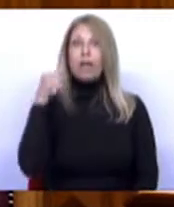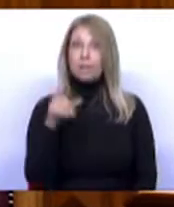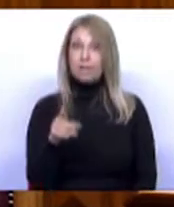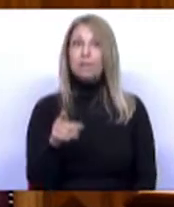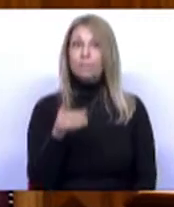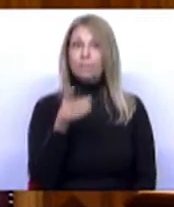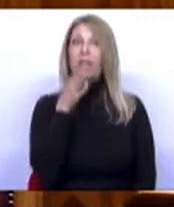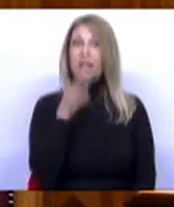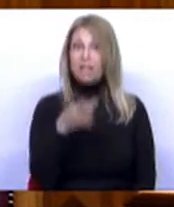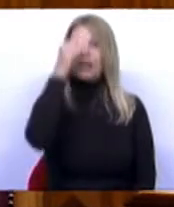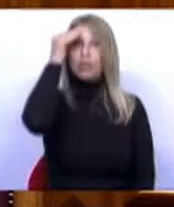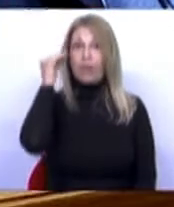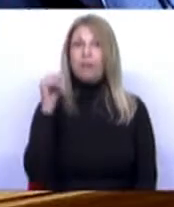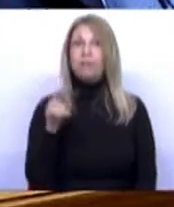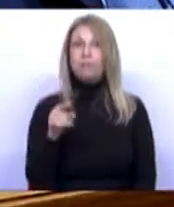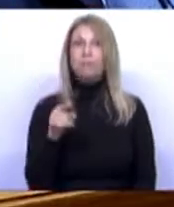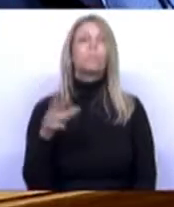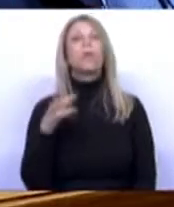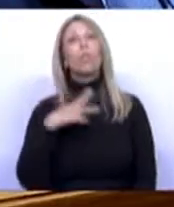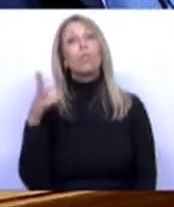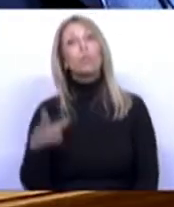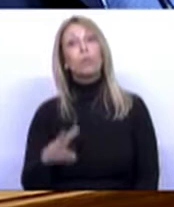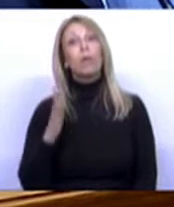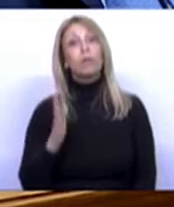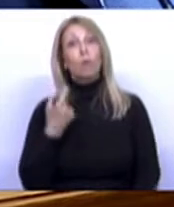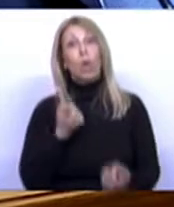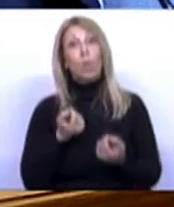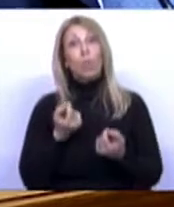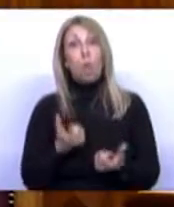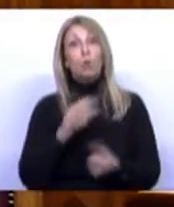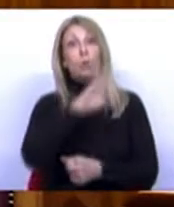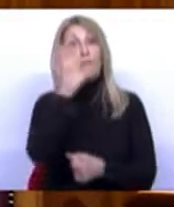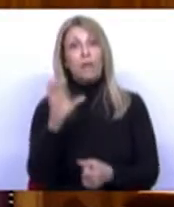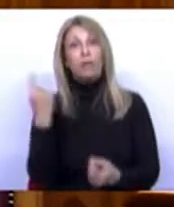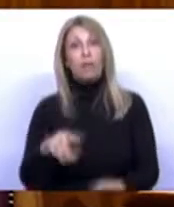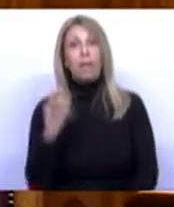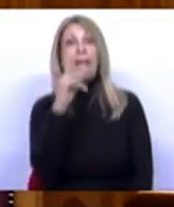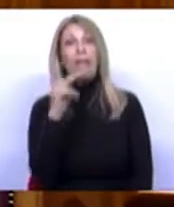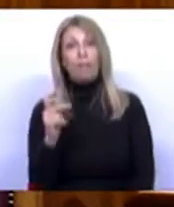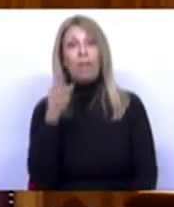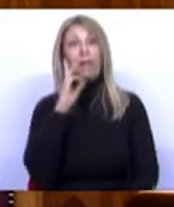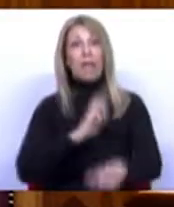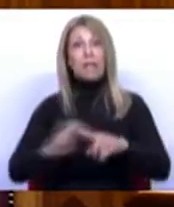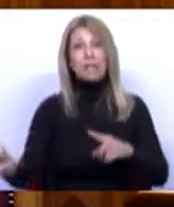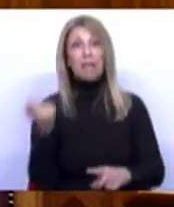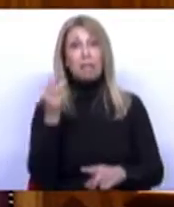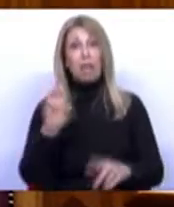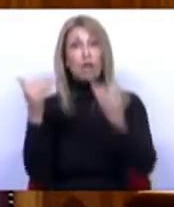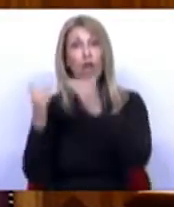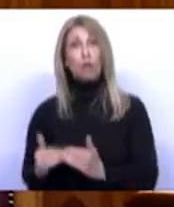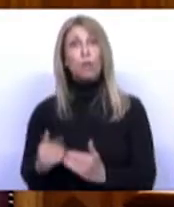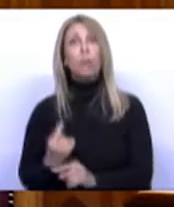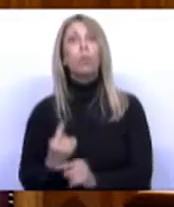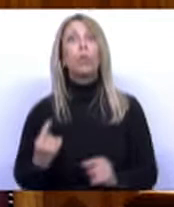de dizer é que Portugal já é um dos poucos países que tem o IVA da eletricidade, a taxa reduzida, precisamente